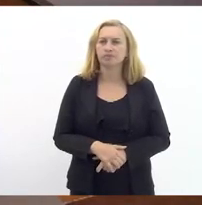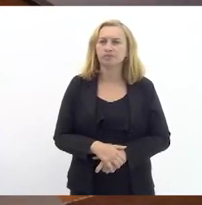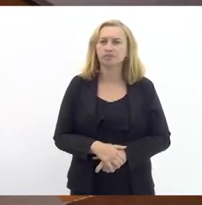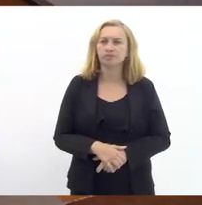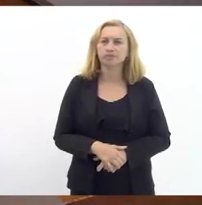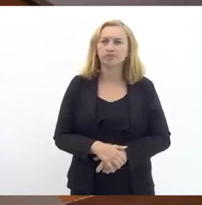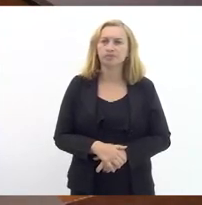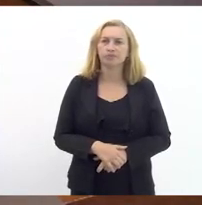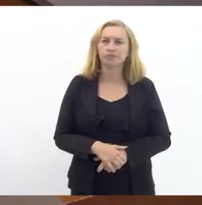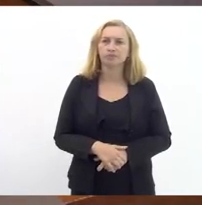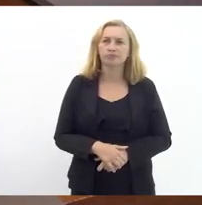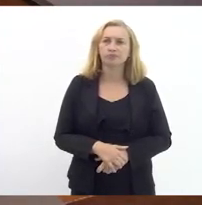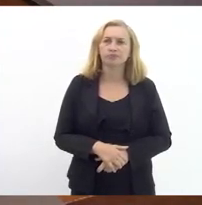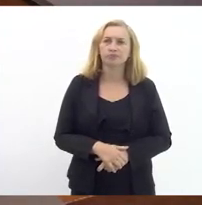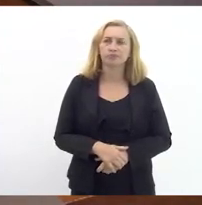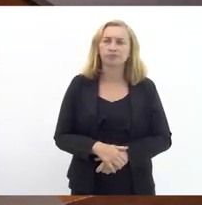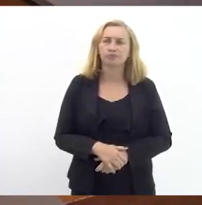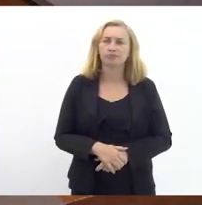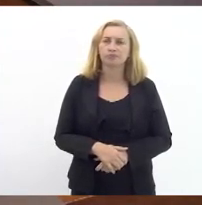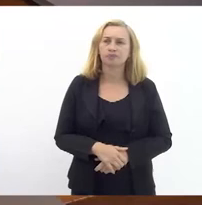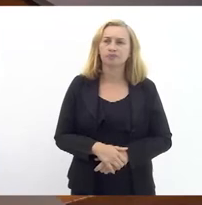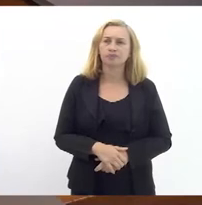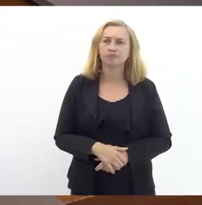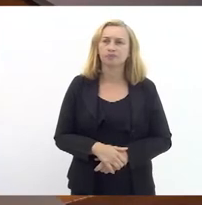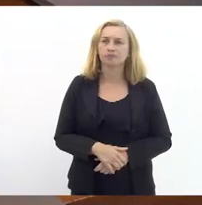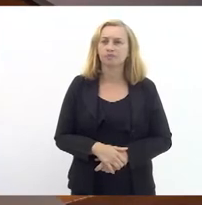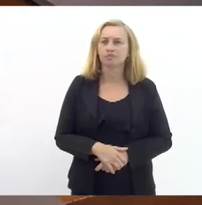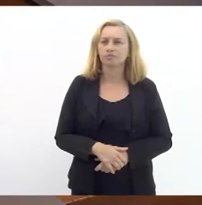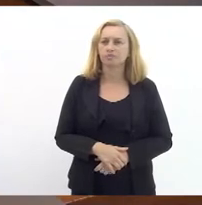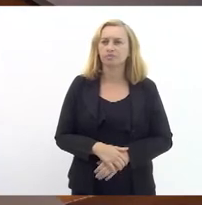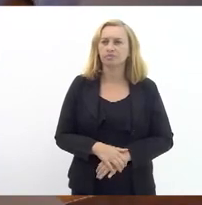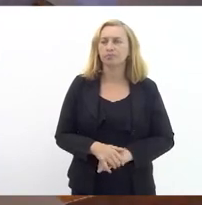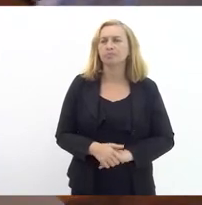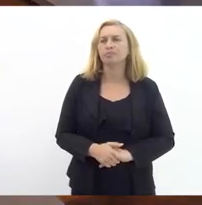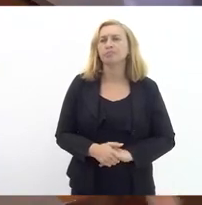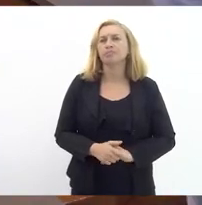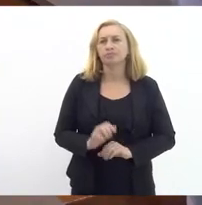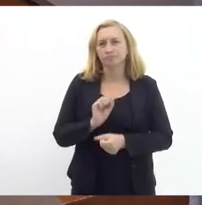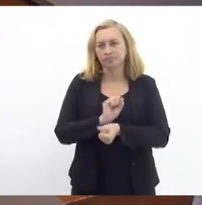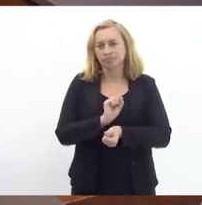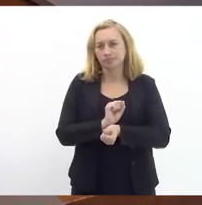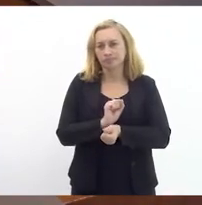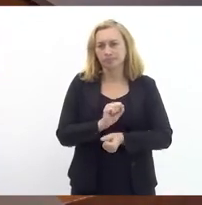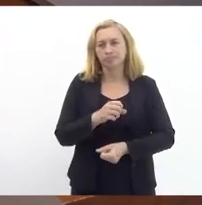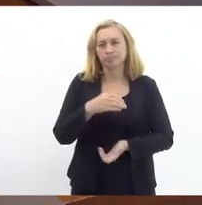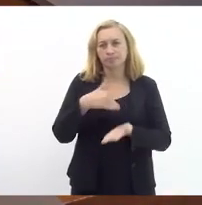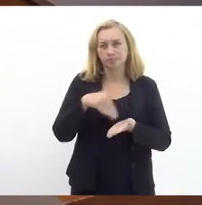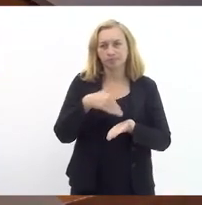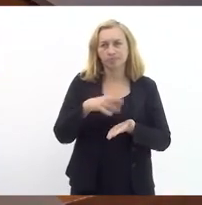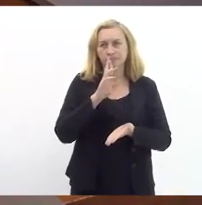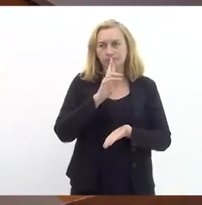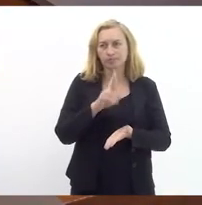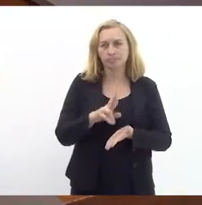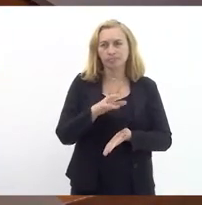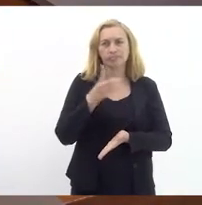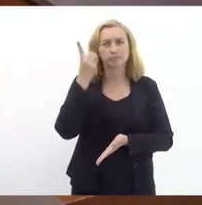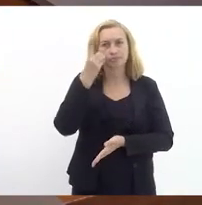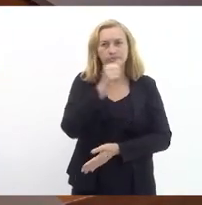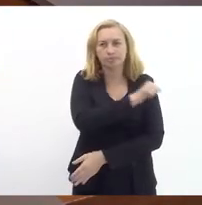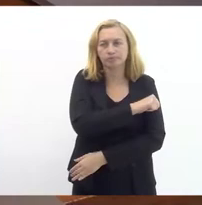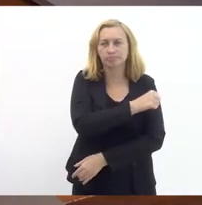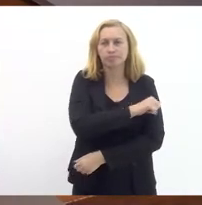Só um instantinho, deixa o secretário responder, a enfermeira Regiane, depois é a Vossa Excelência. Desculpa, tá, Diniz, pela demora.